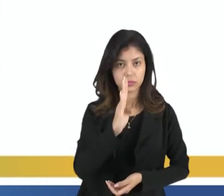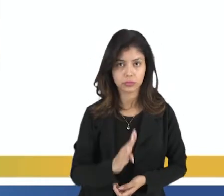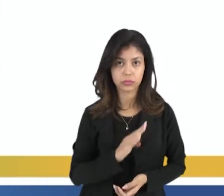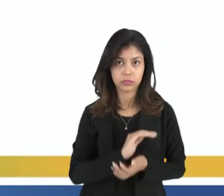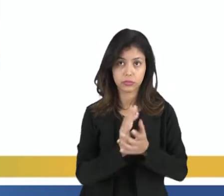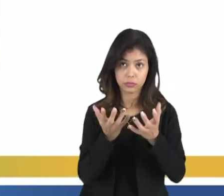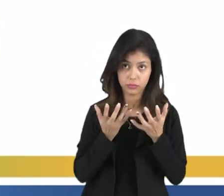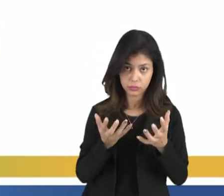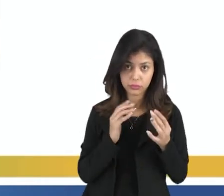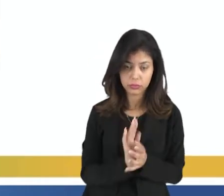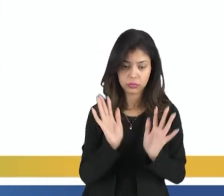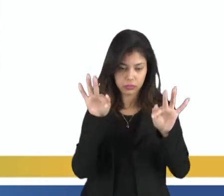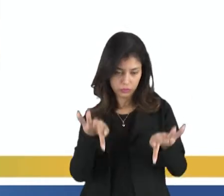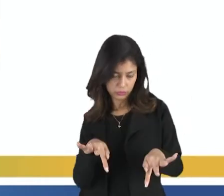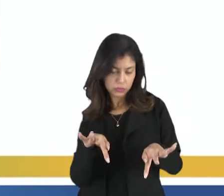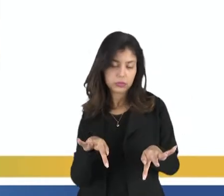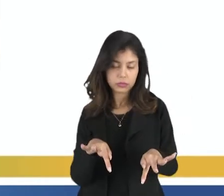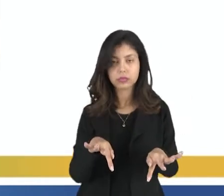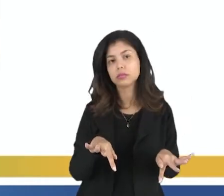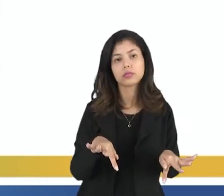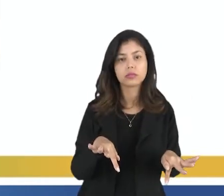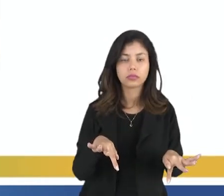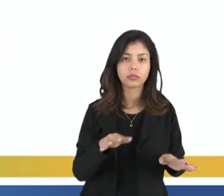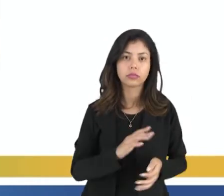brasileira que queria, então, o fim aí